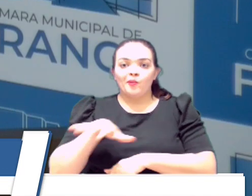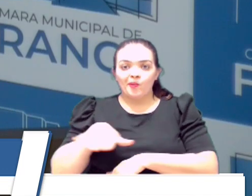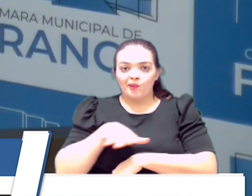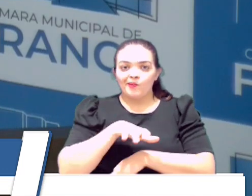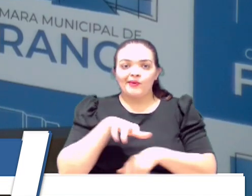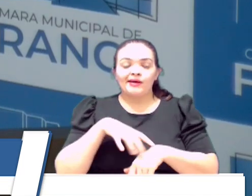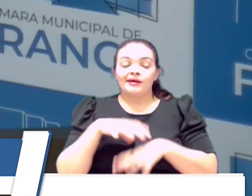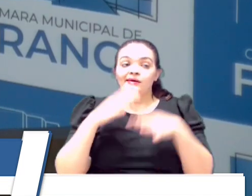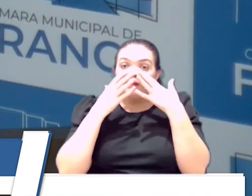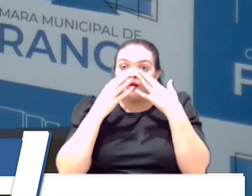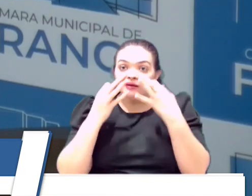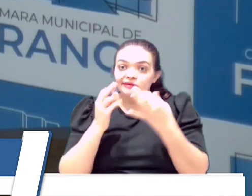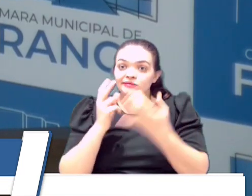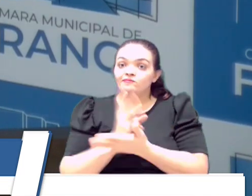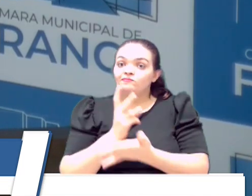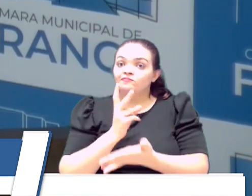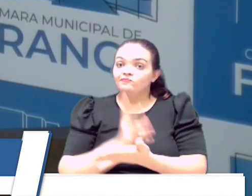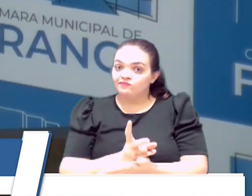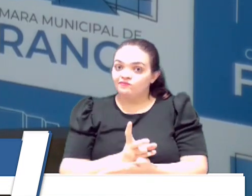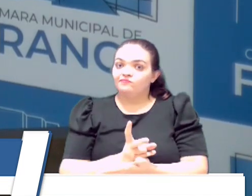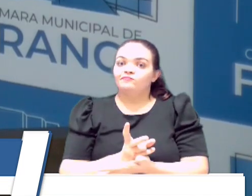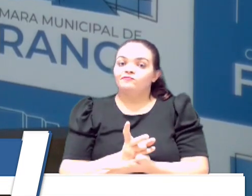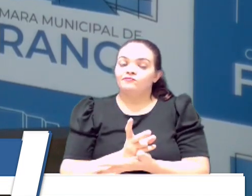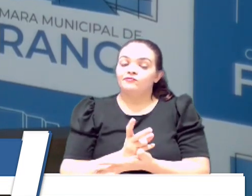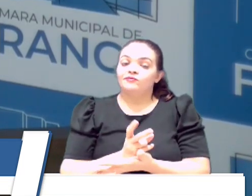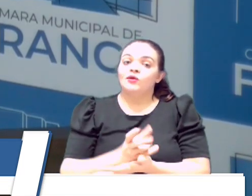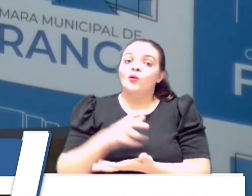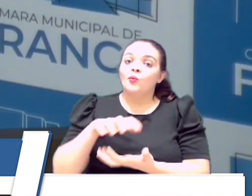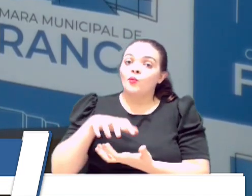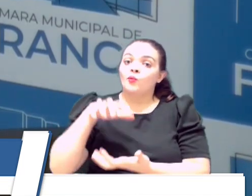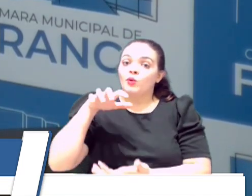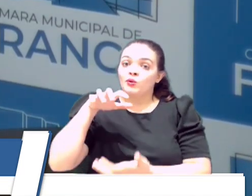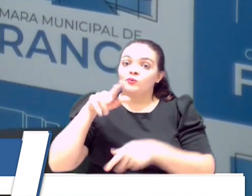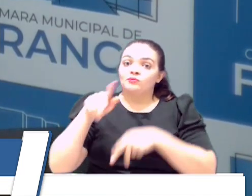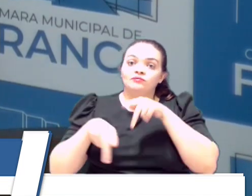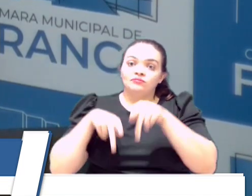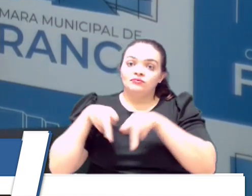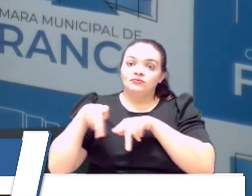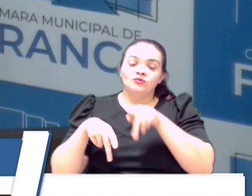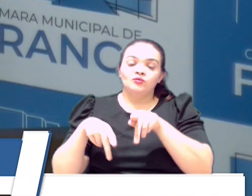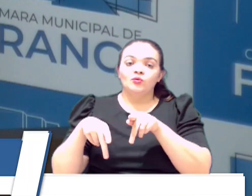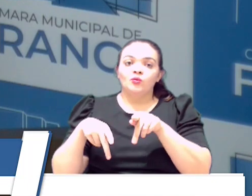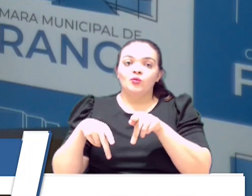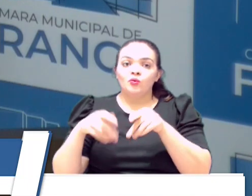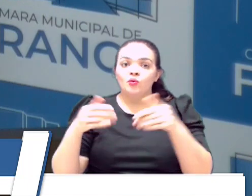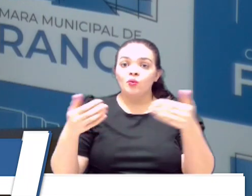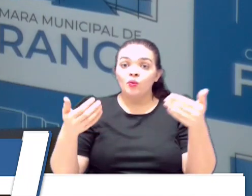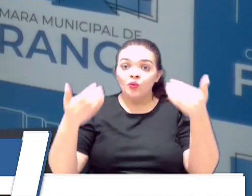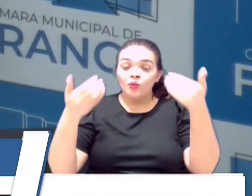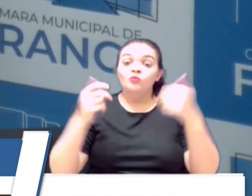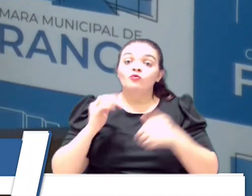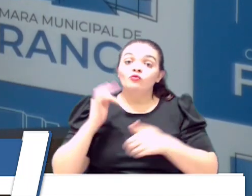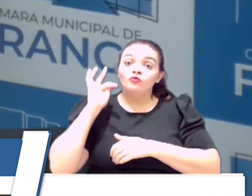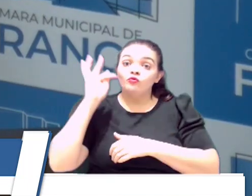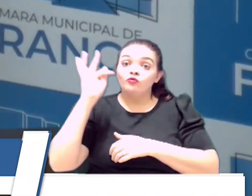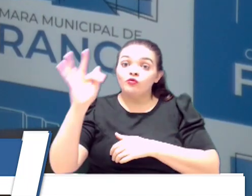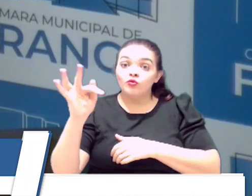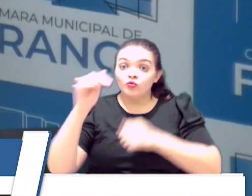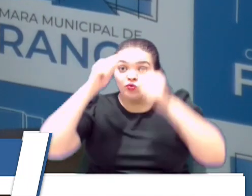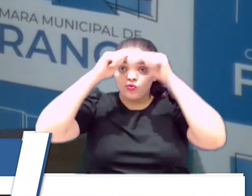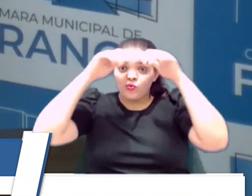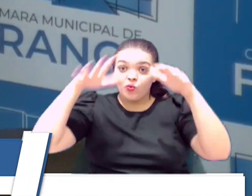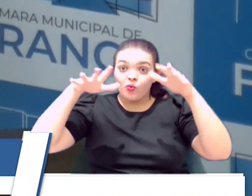muito atento, viu, Enor? É o idoso. Esse autista, ele vai envelhecer e ele precisa